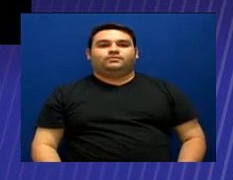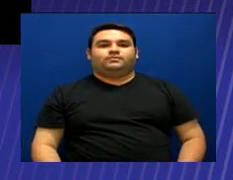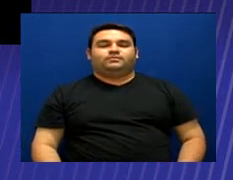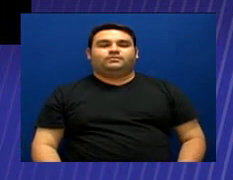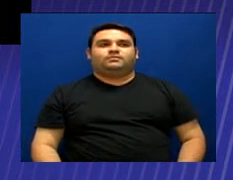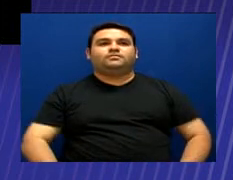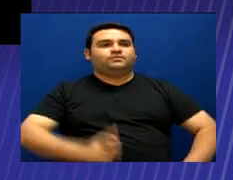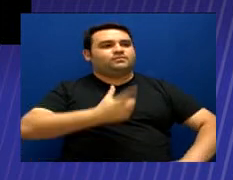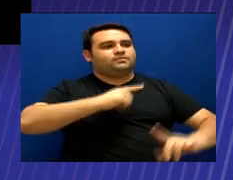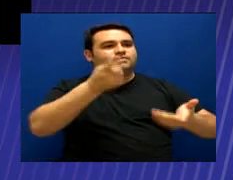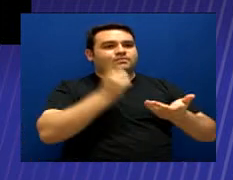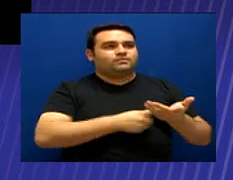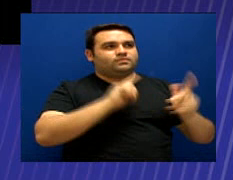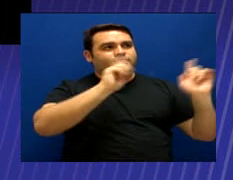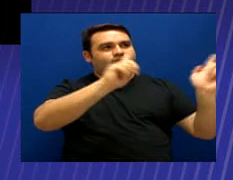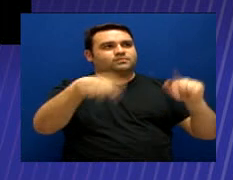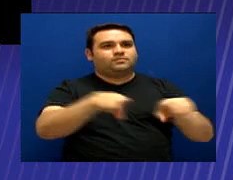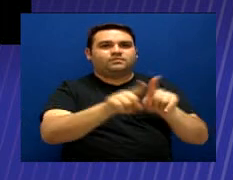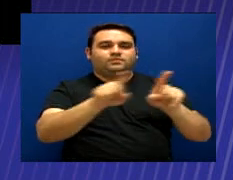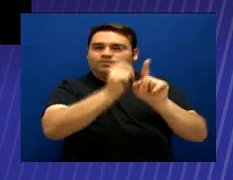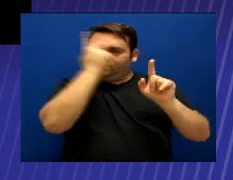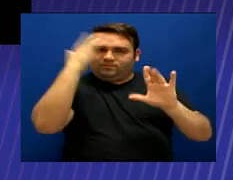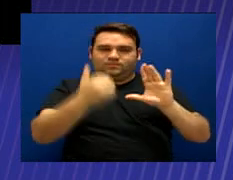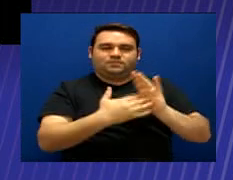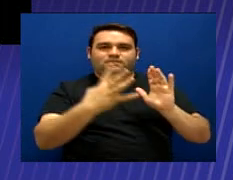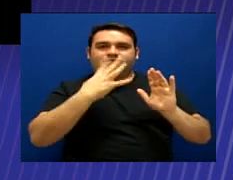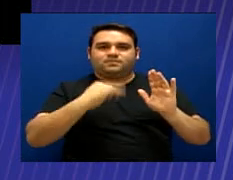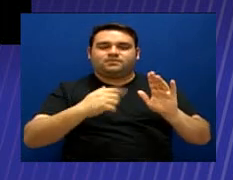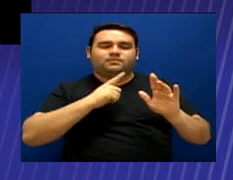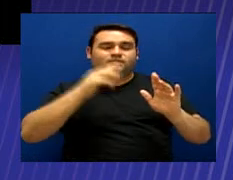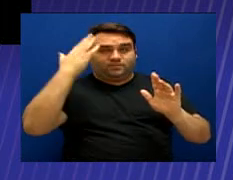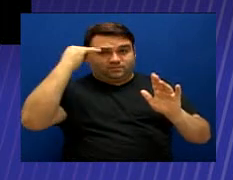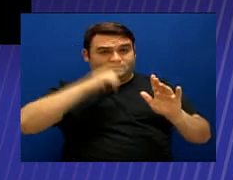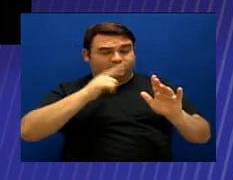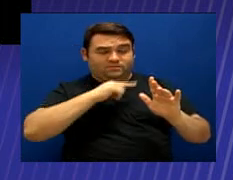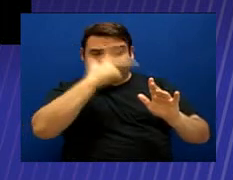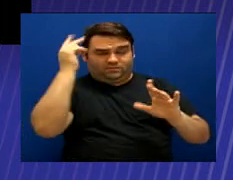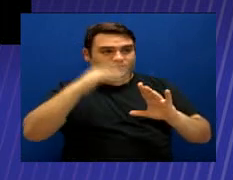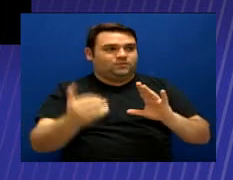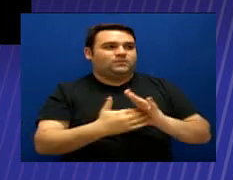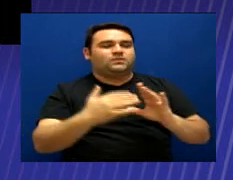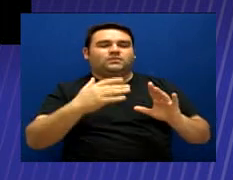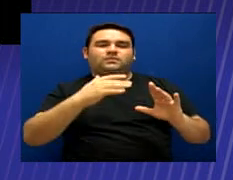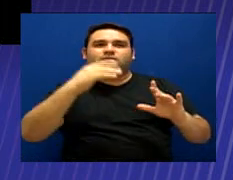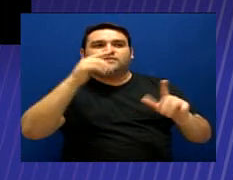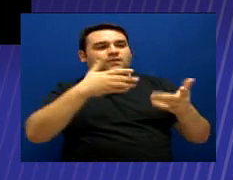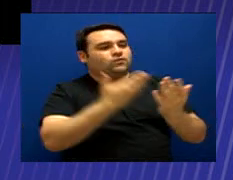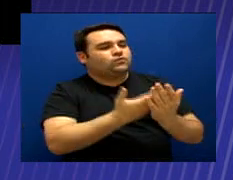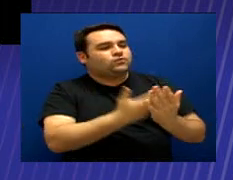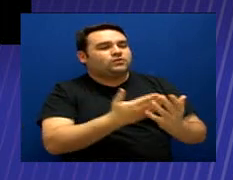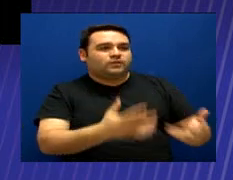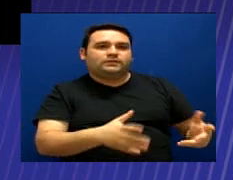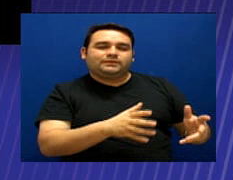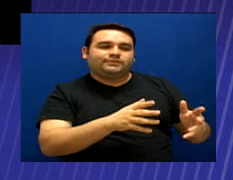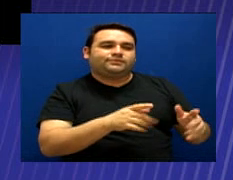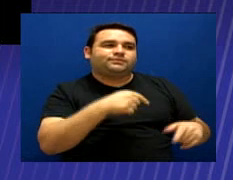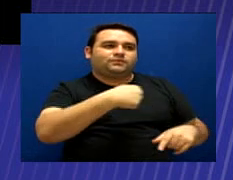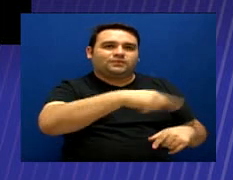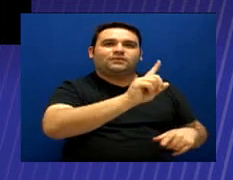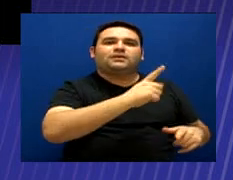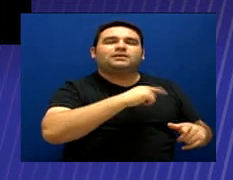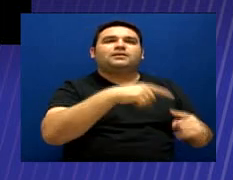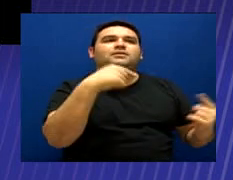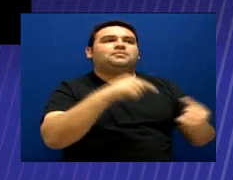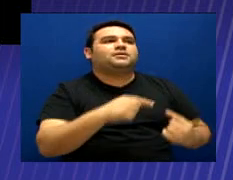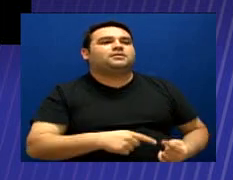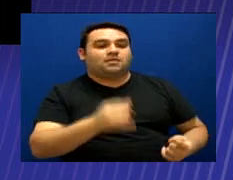A campanha de conscientização, a gente tem alguns projetos nesse sentido, de levar às escolas a